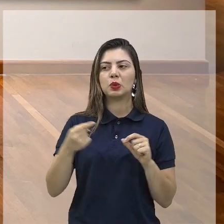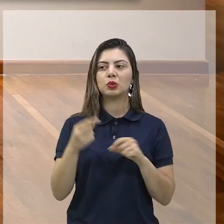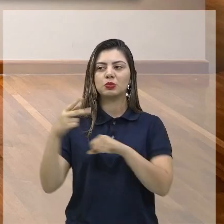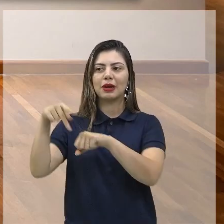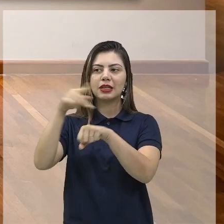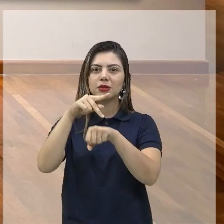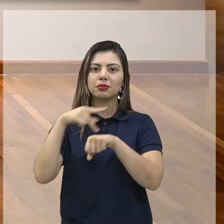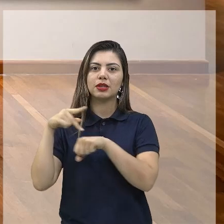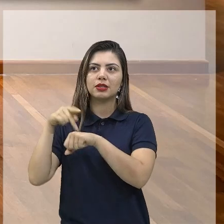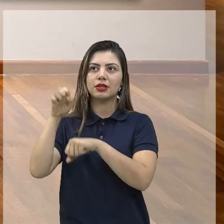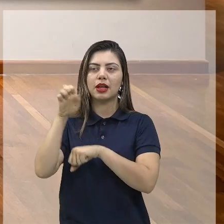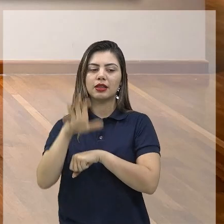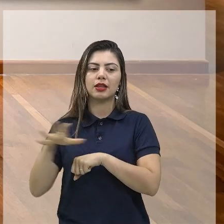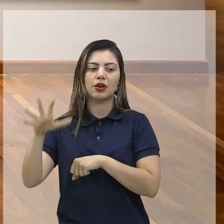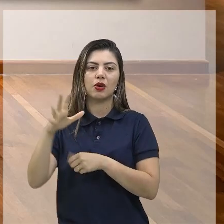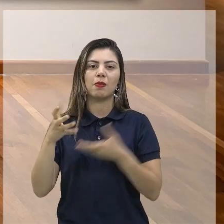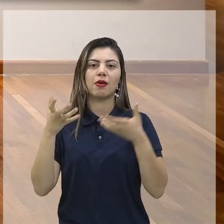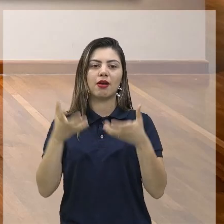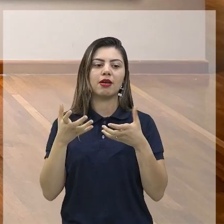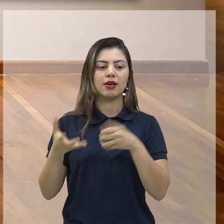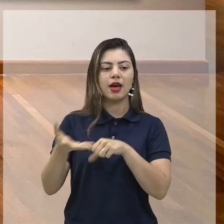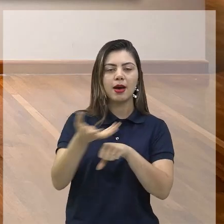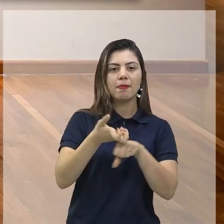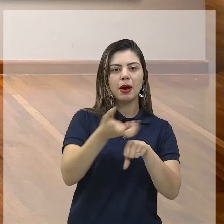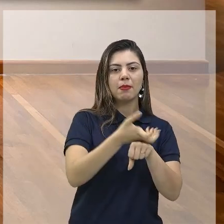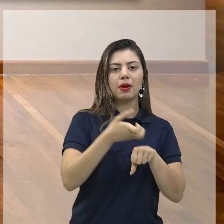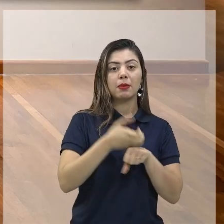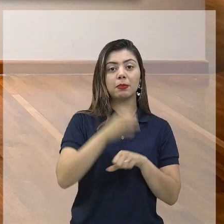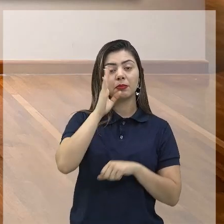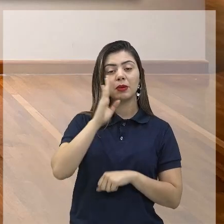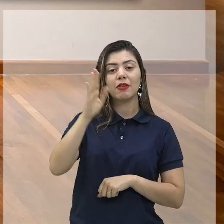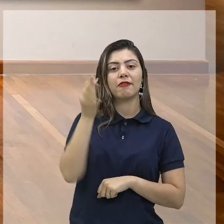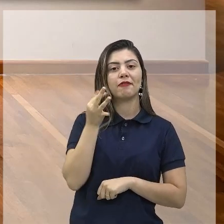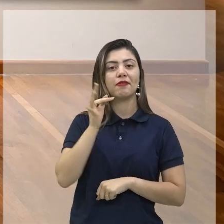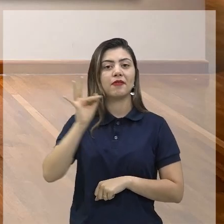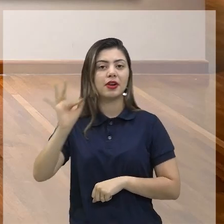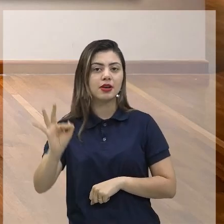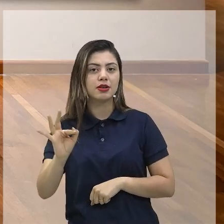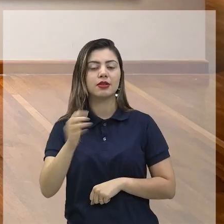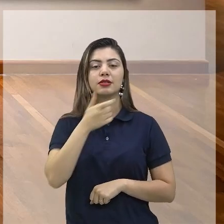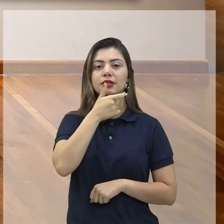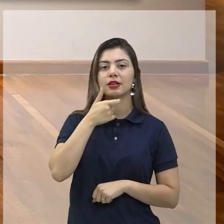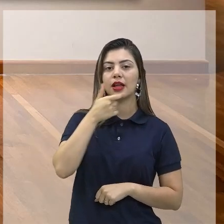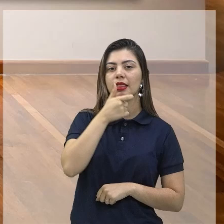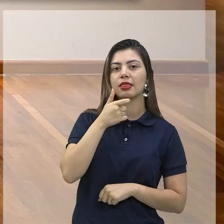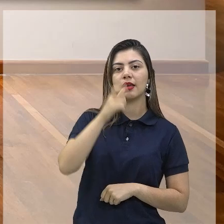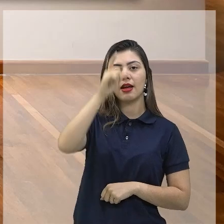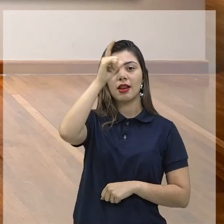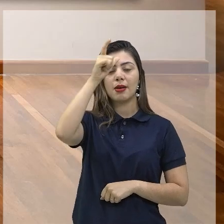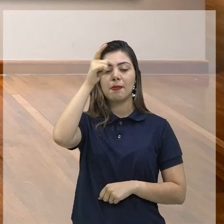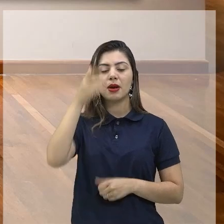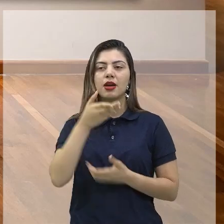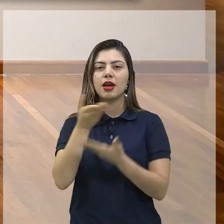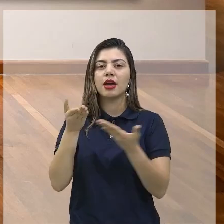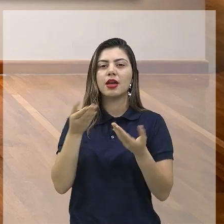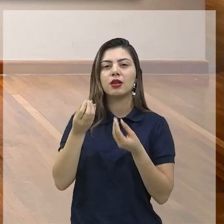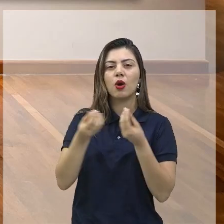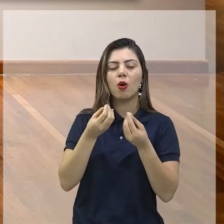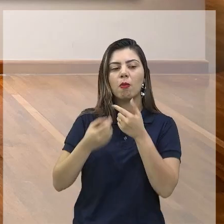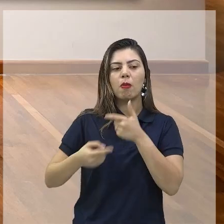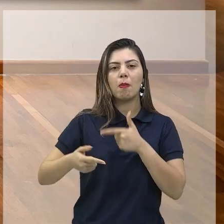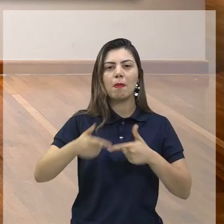Países imperialistas, principalmente França, ali, Inglaterra, Alemanha, estão disputando territórios.